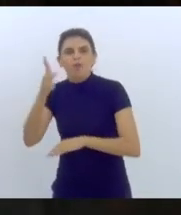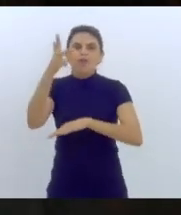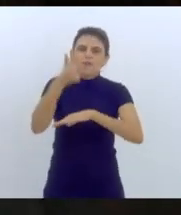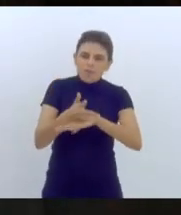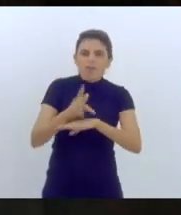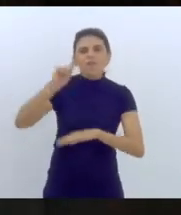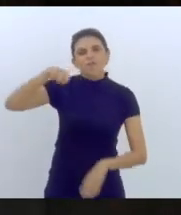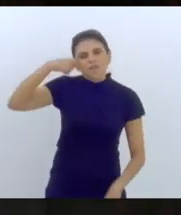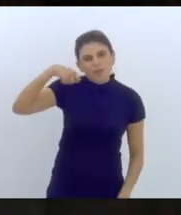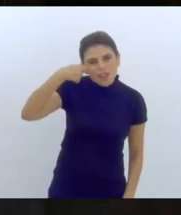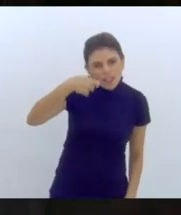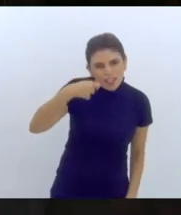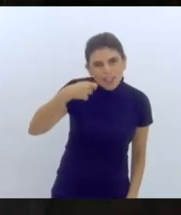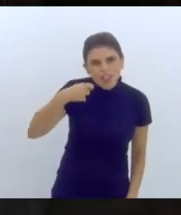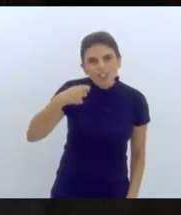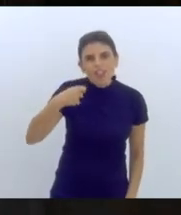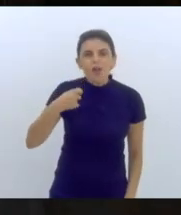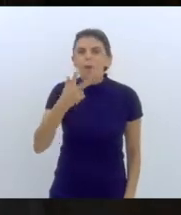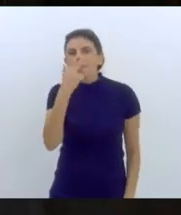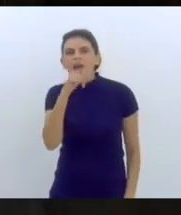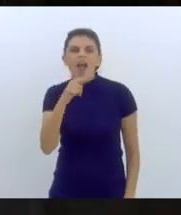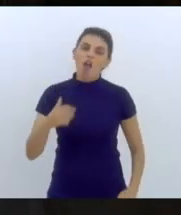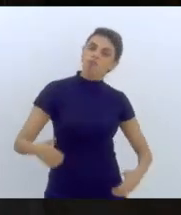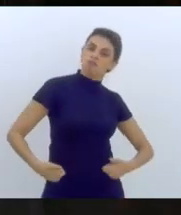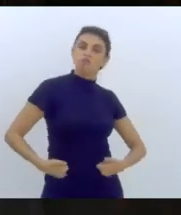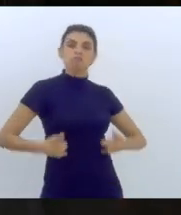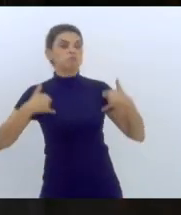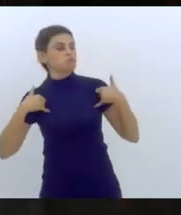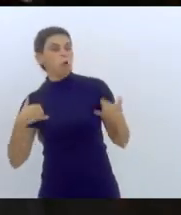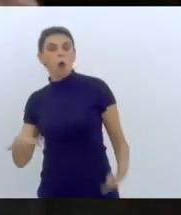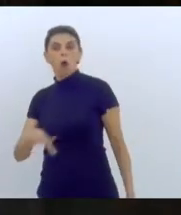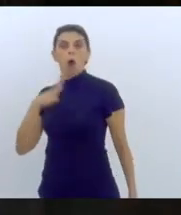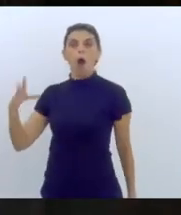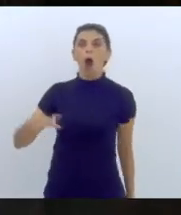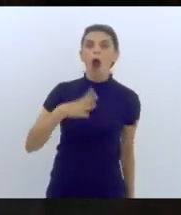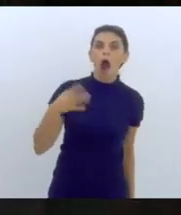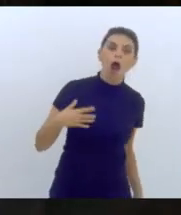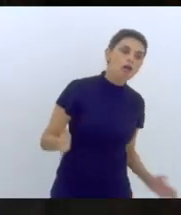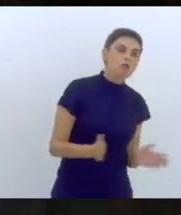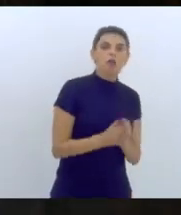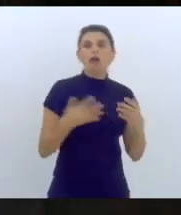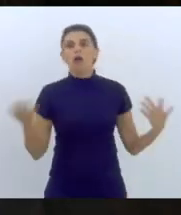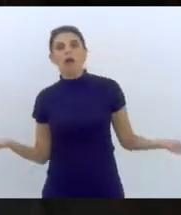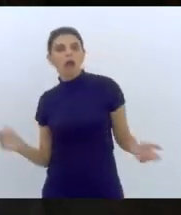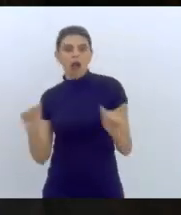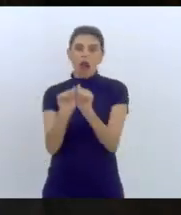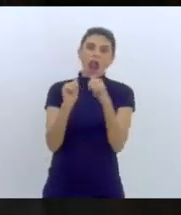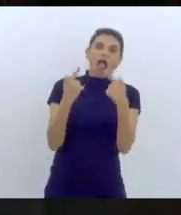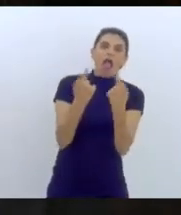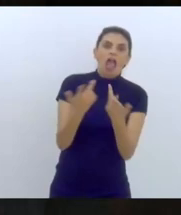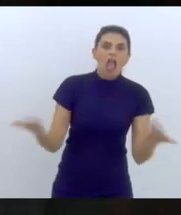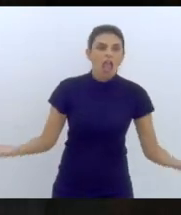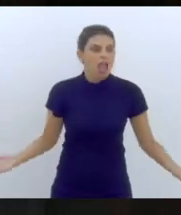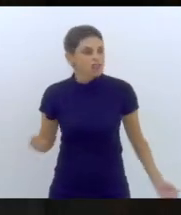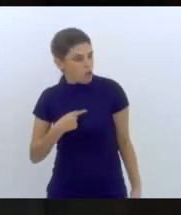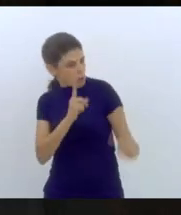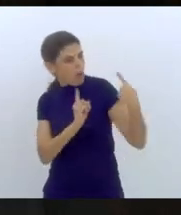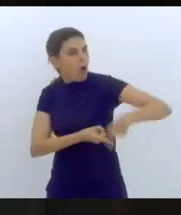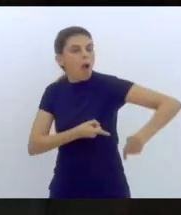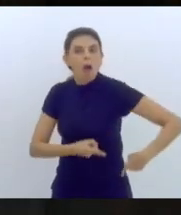um vídeo querendo se colocar como valentão. Valentão, Dalerj, que taca os